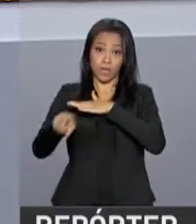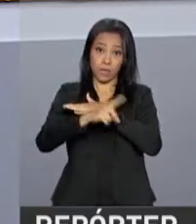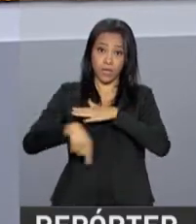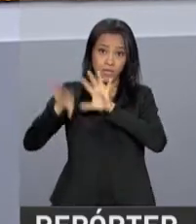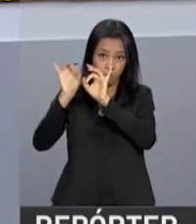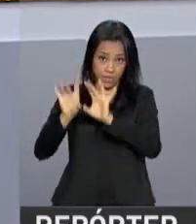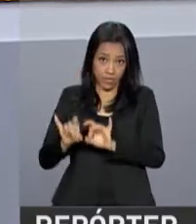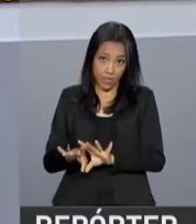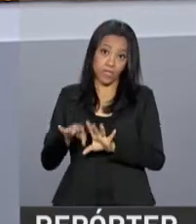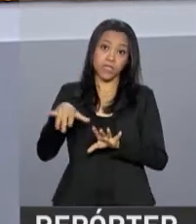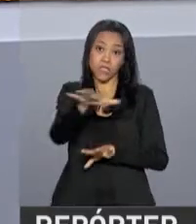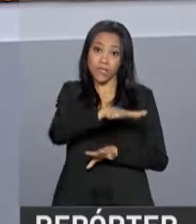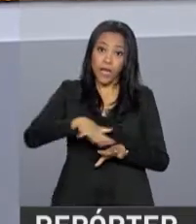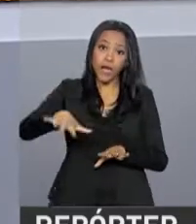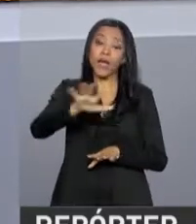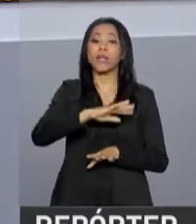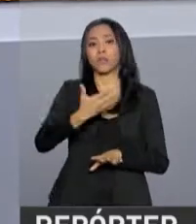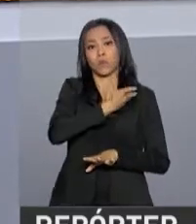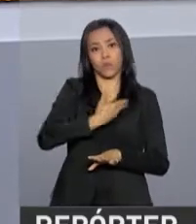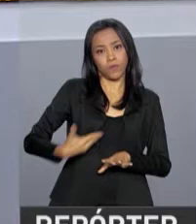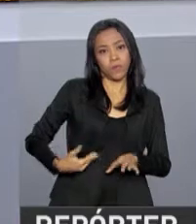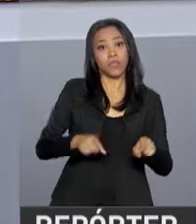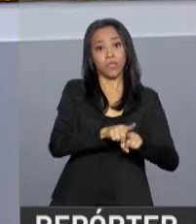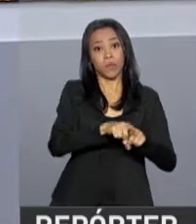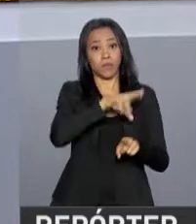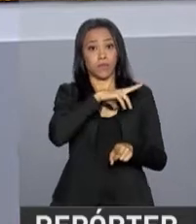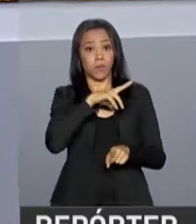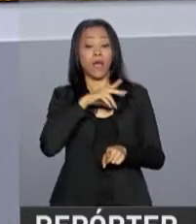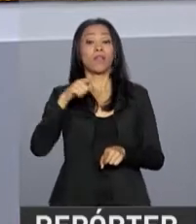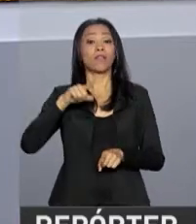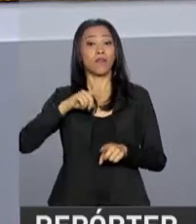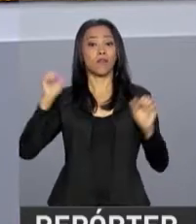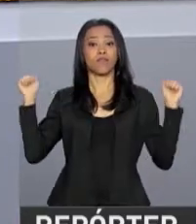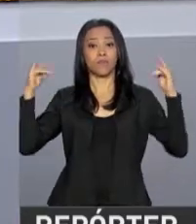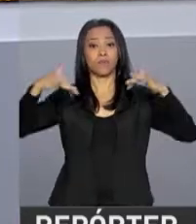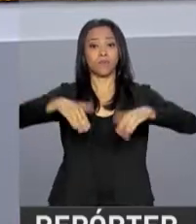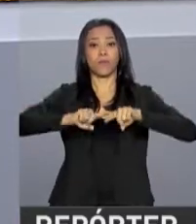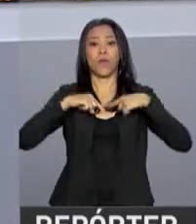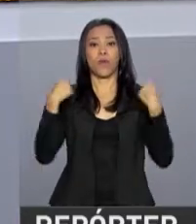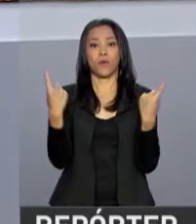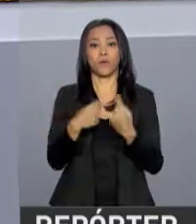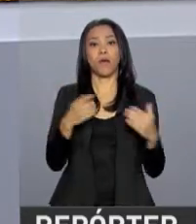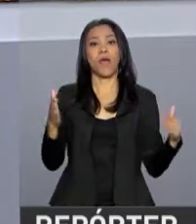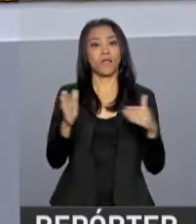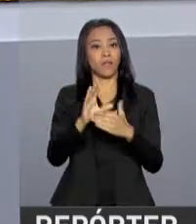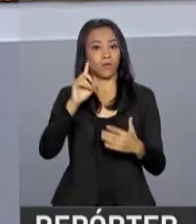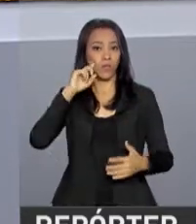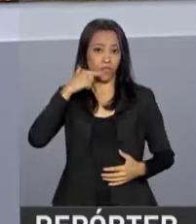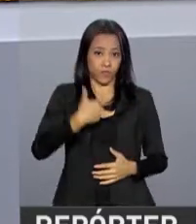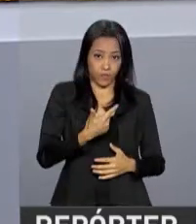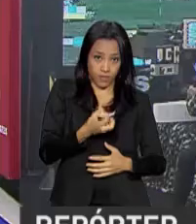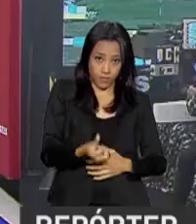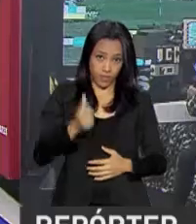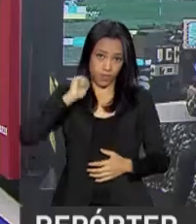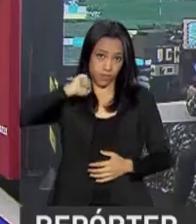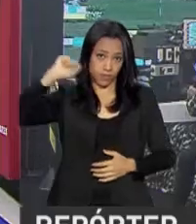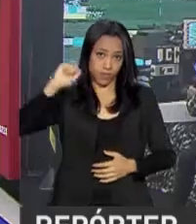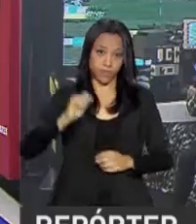cibernética dos setores público e privado estão reunidos aqui em brasília até o dia 26 de abril